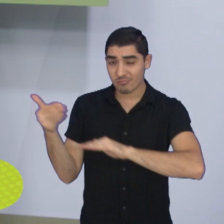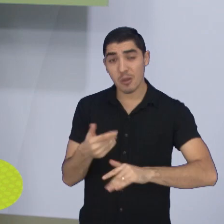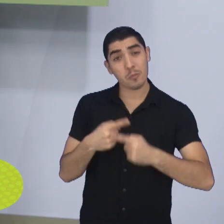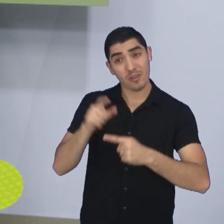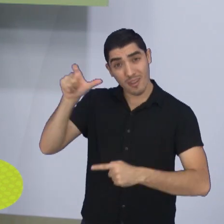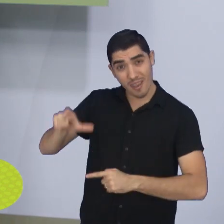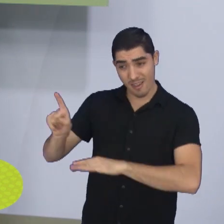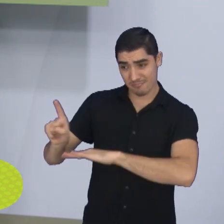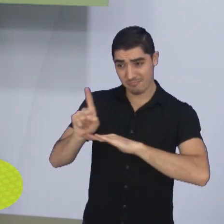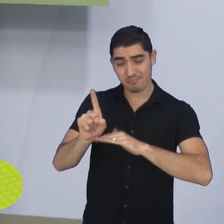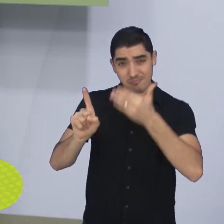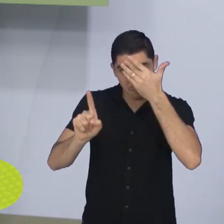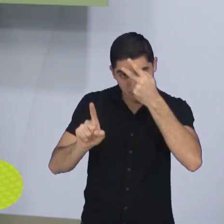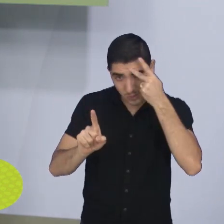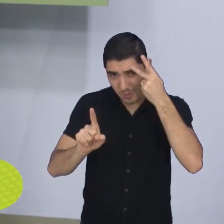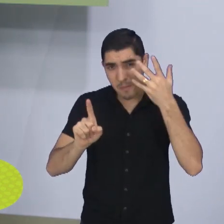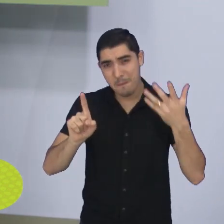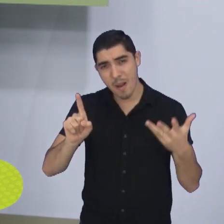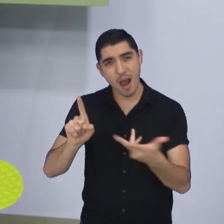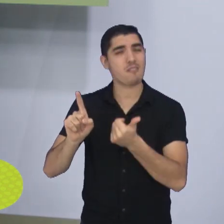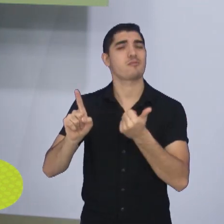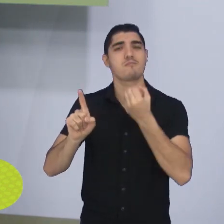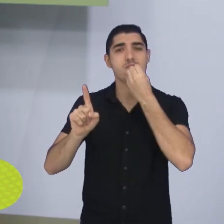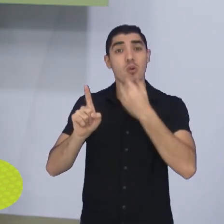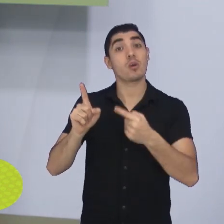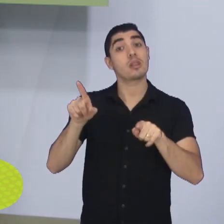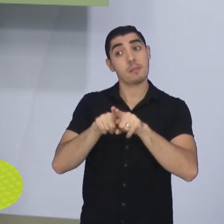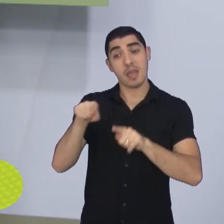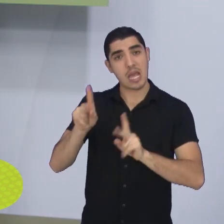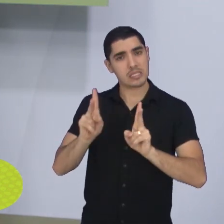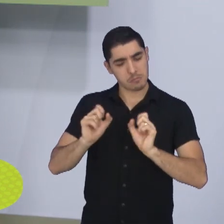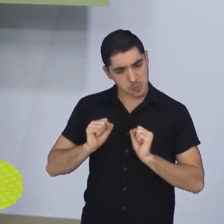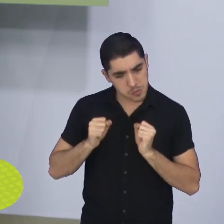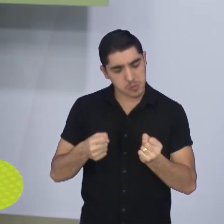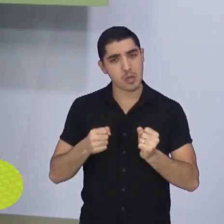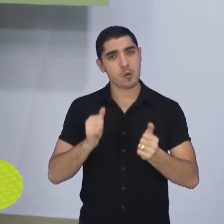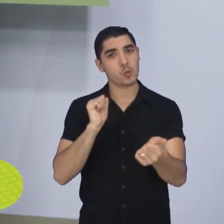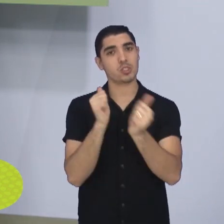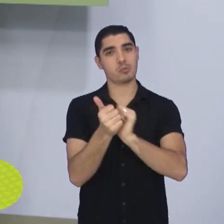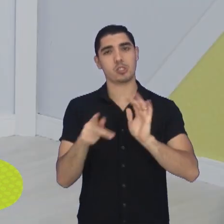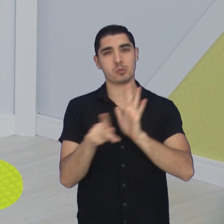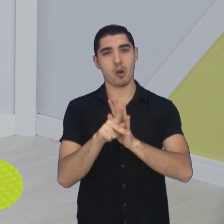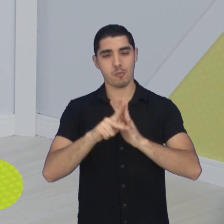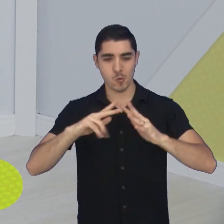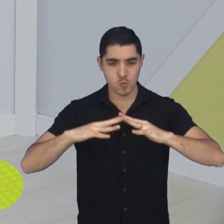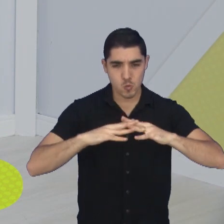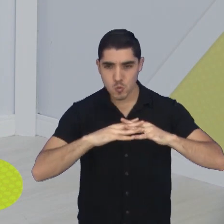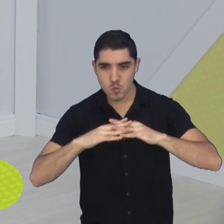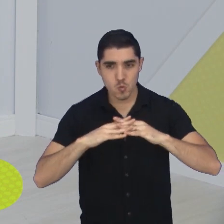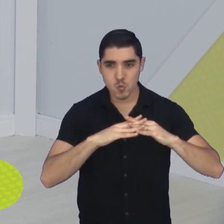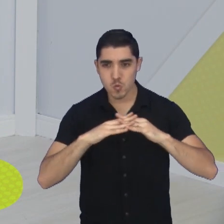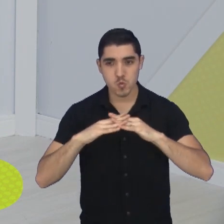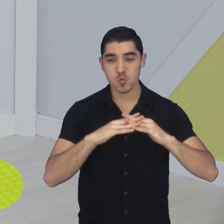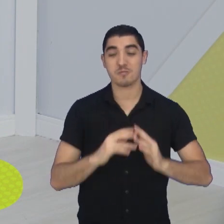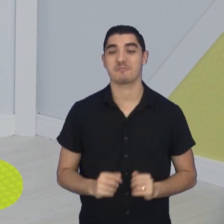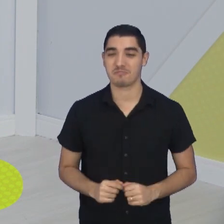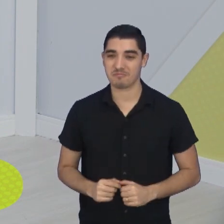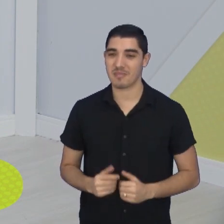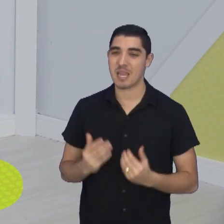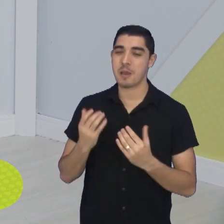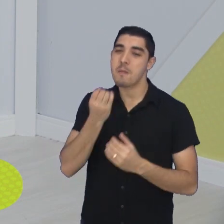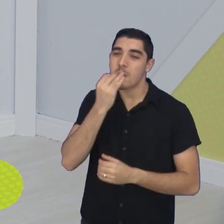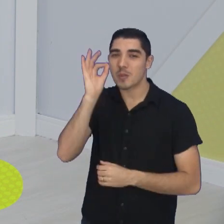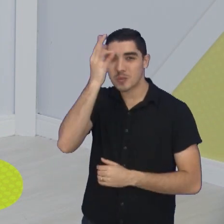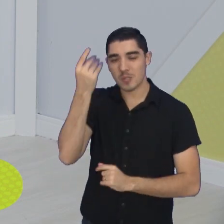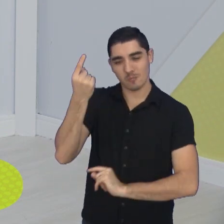muito legal, muito bom de se conversar e é a bandeira desse esporte, né, do wrestling aqui no Brasil. Sucesso para a Laís, que representa tão bem a